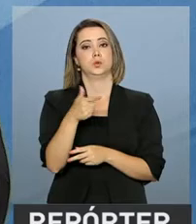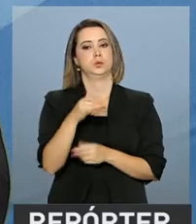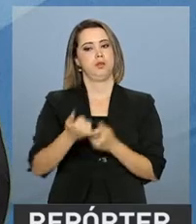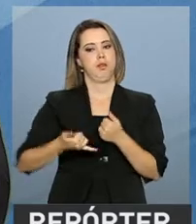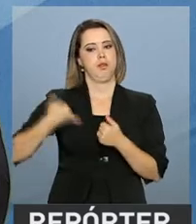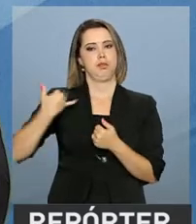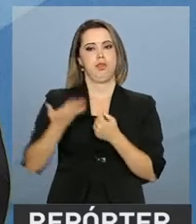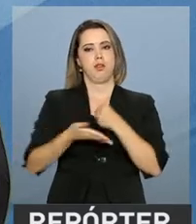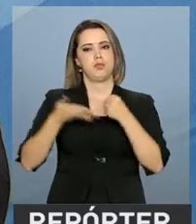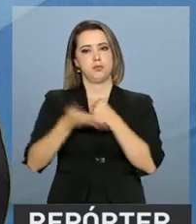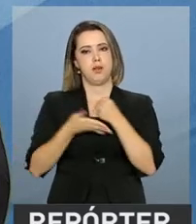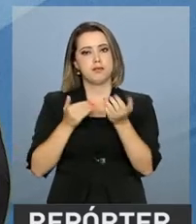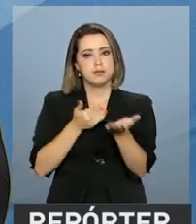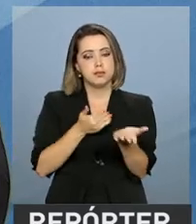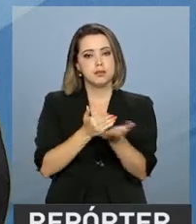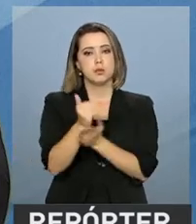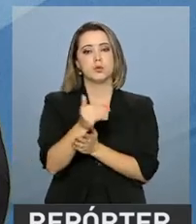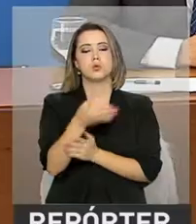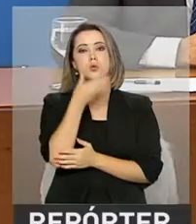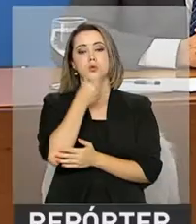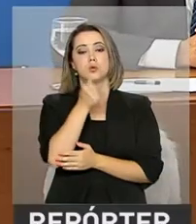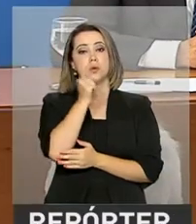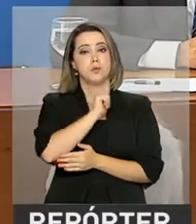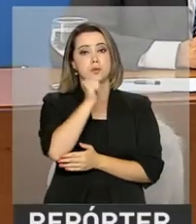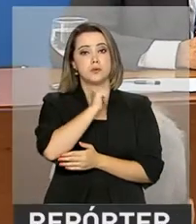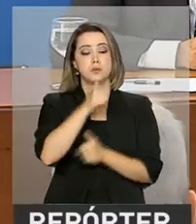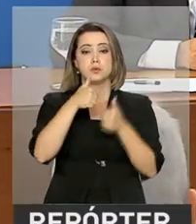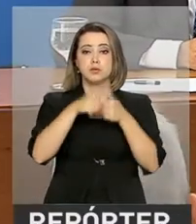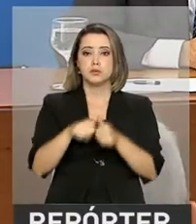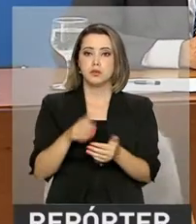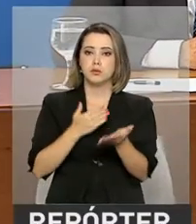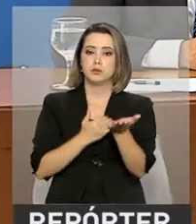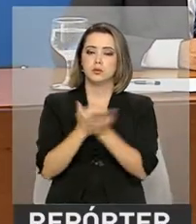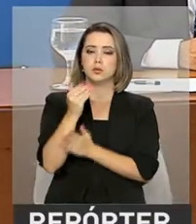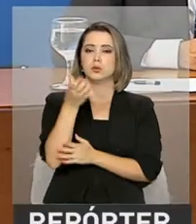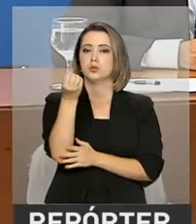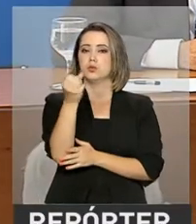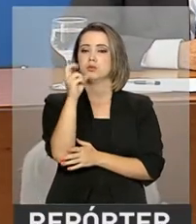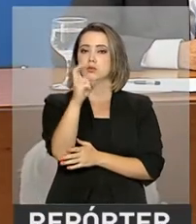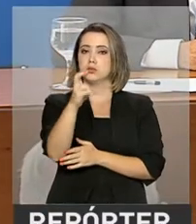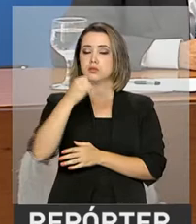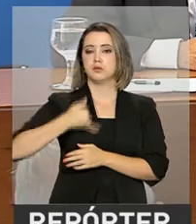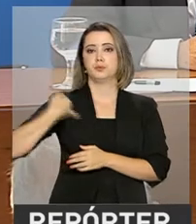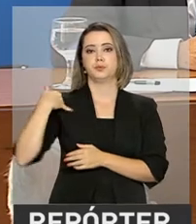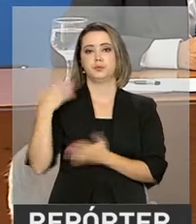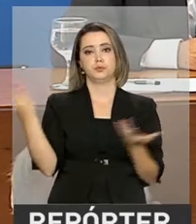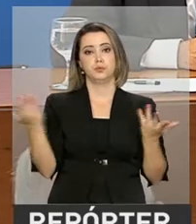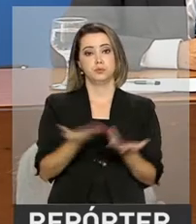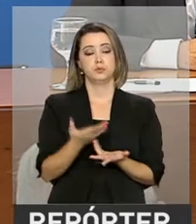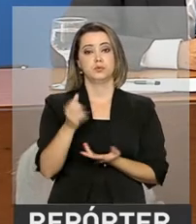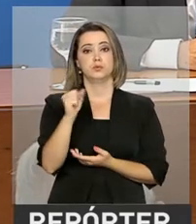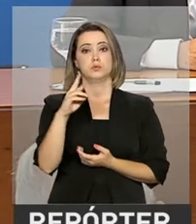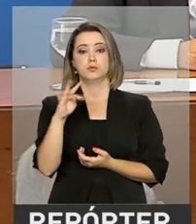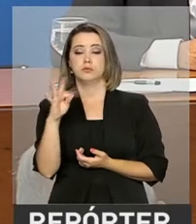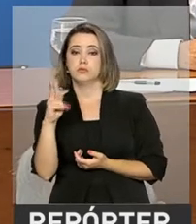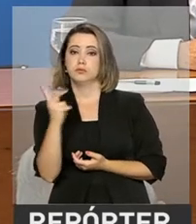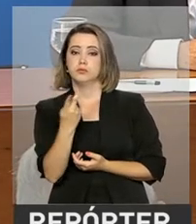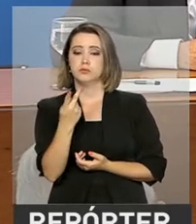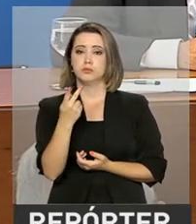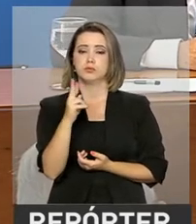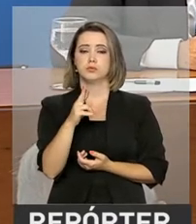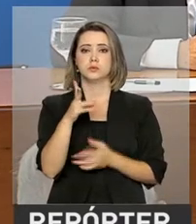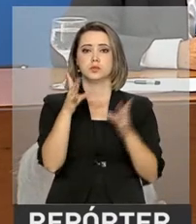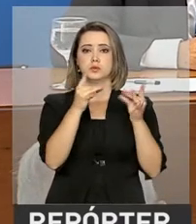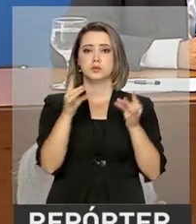para aposentadoria de homens e mulheres que está mantida em 65 anos arthur maia destacou que as mudanças